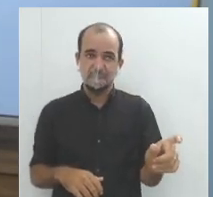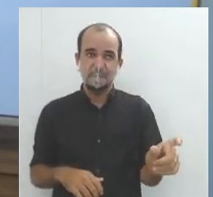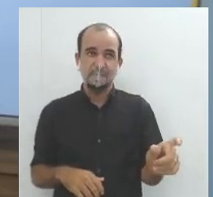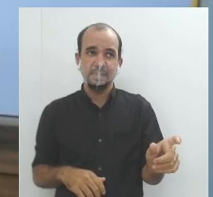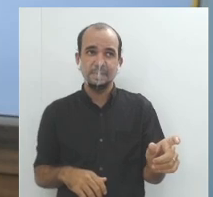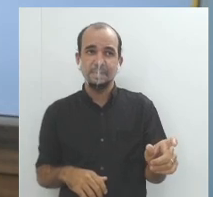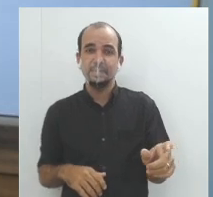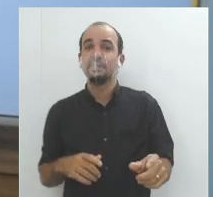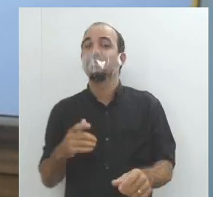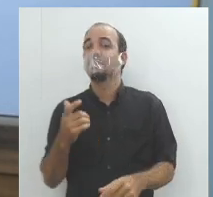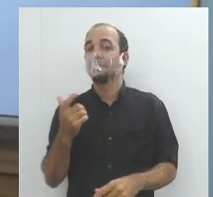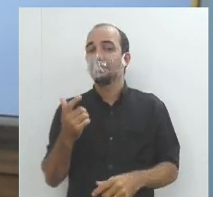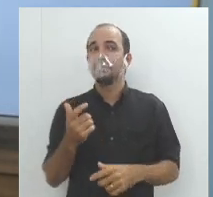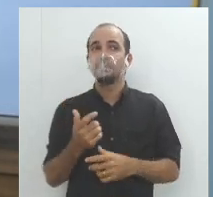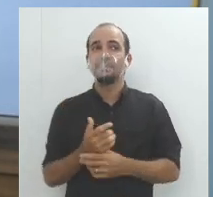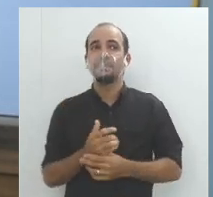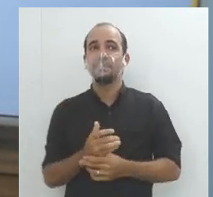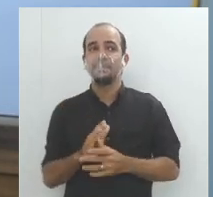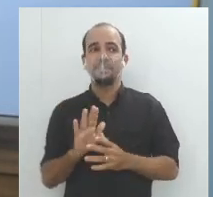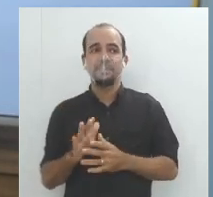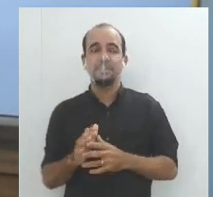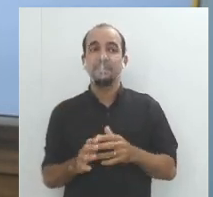ganha